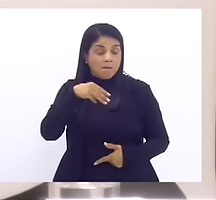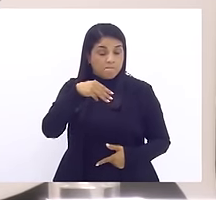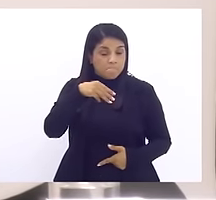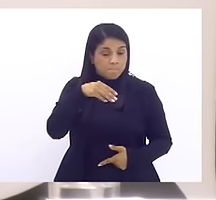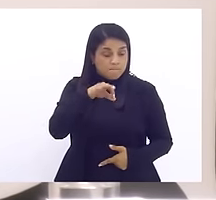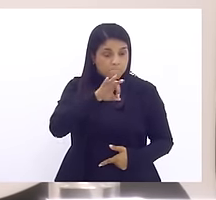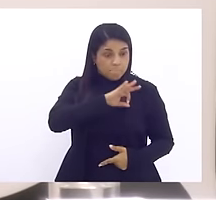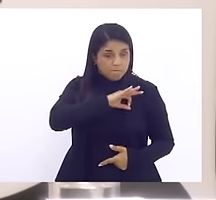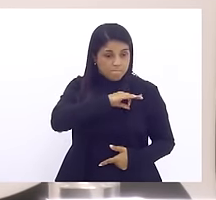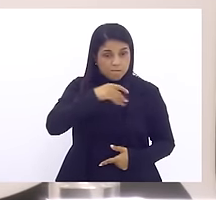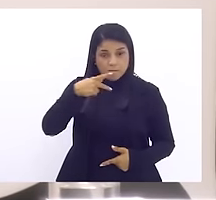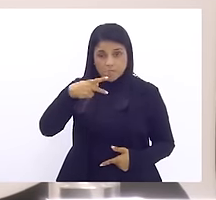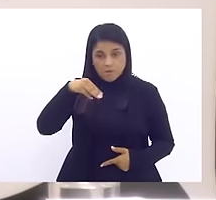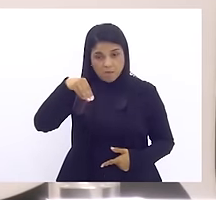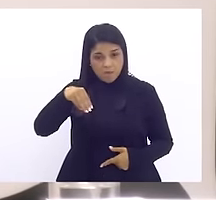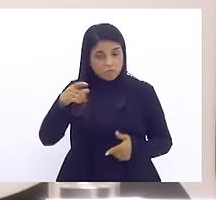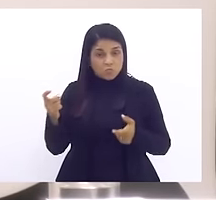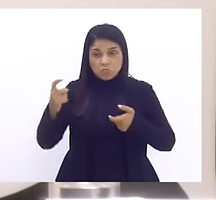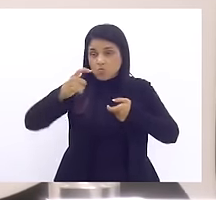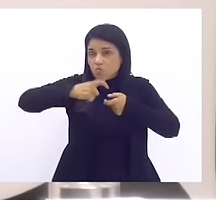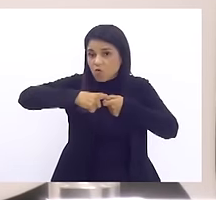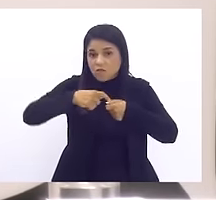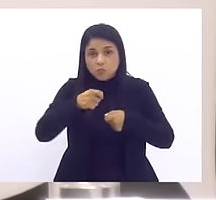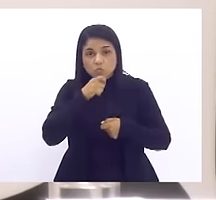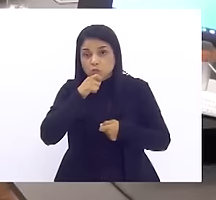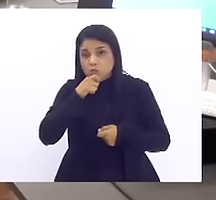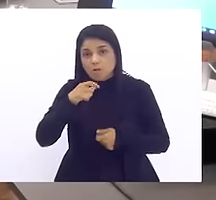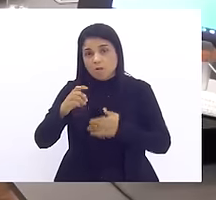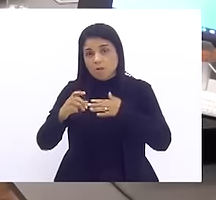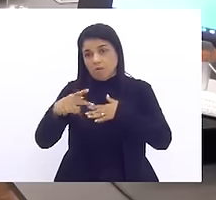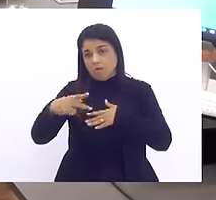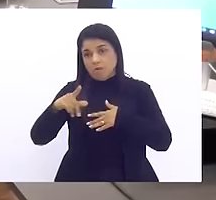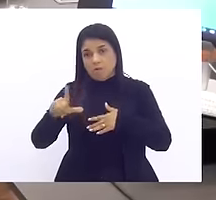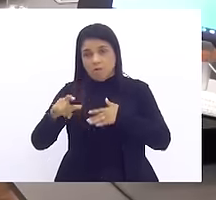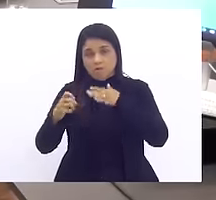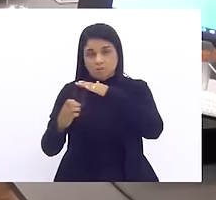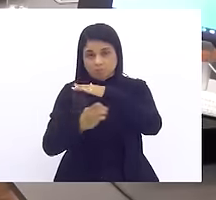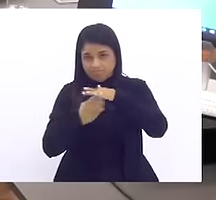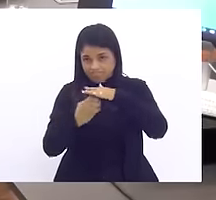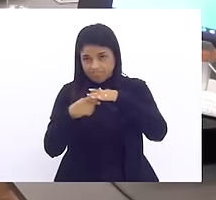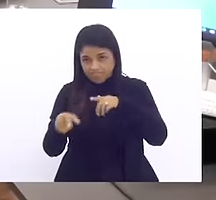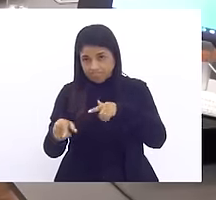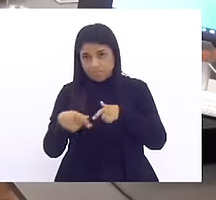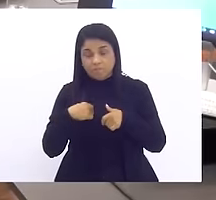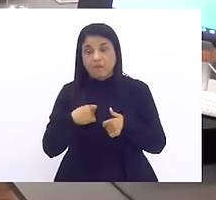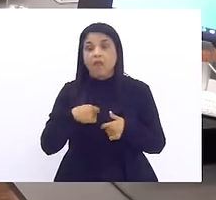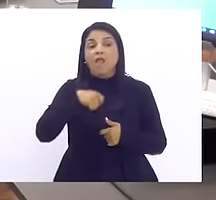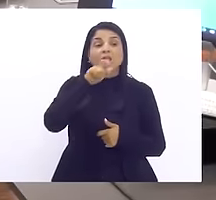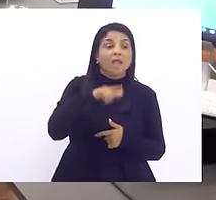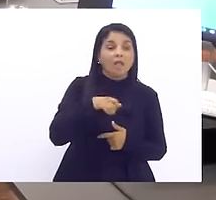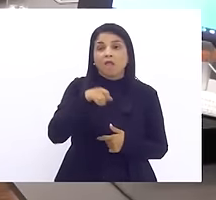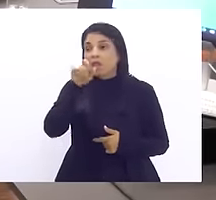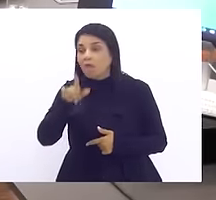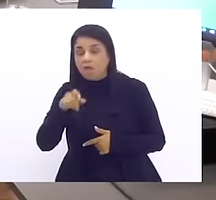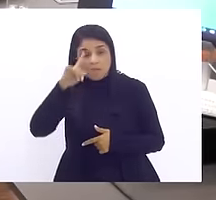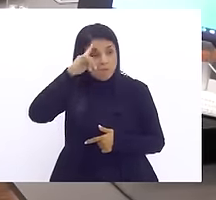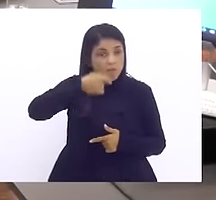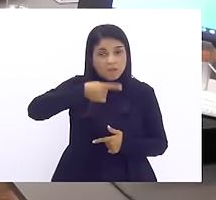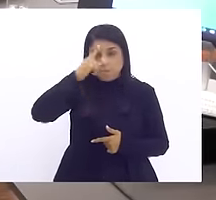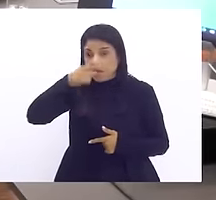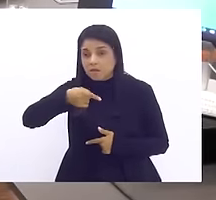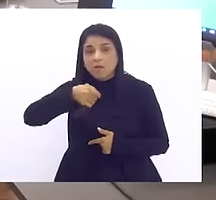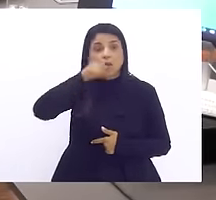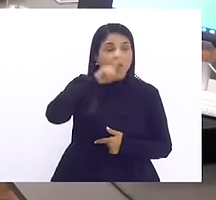ainda mais pra elevado vassouras causa uma insegurança jurídica no cidadão de saber quem é quem quem comanda o quê